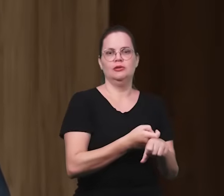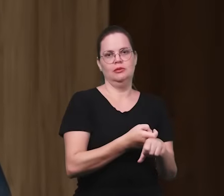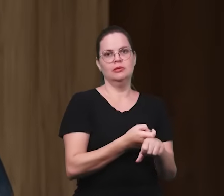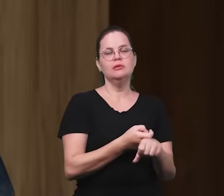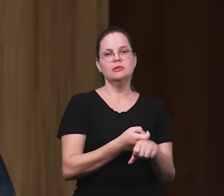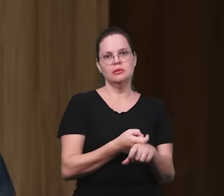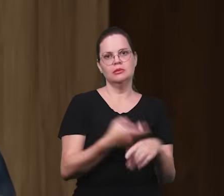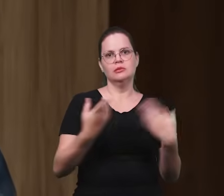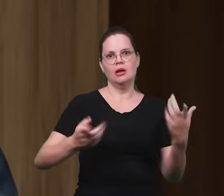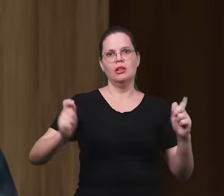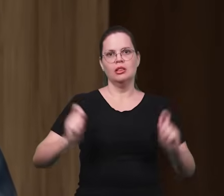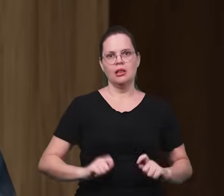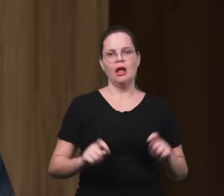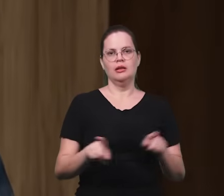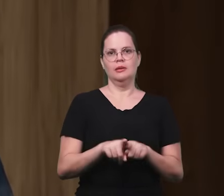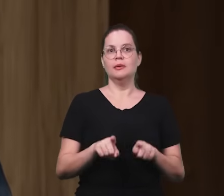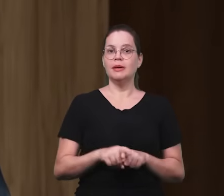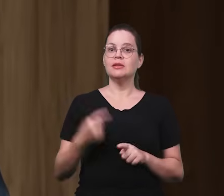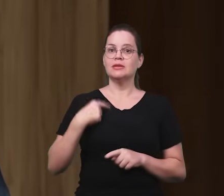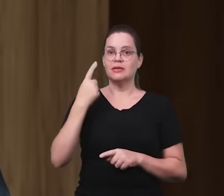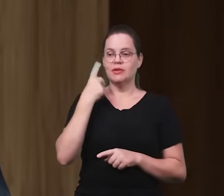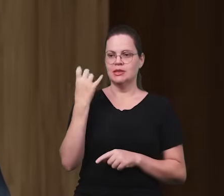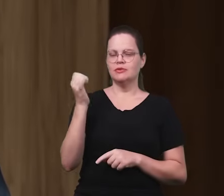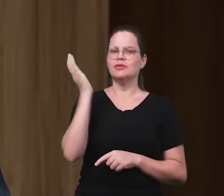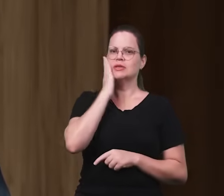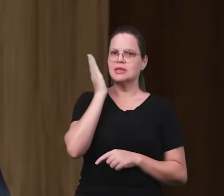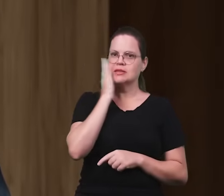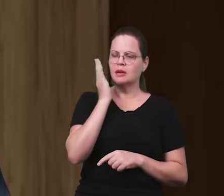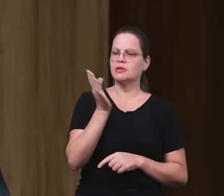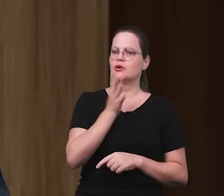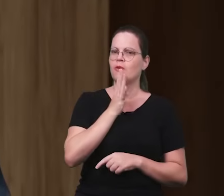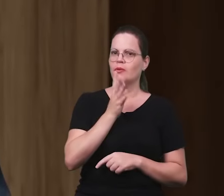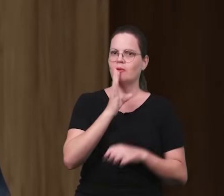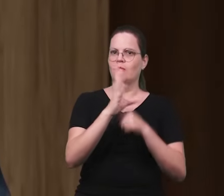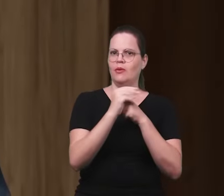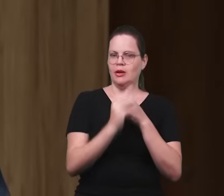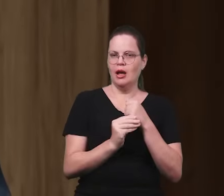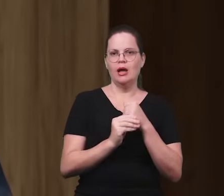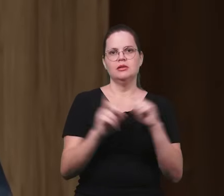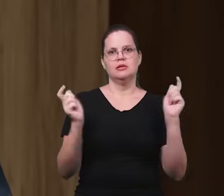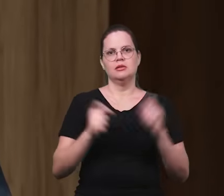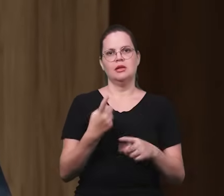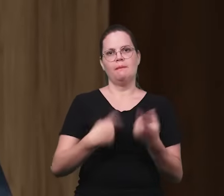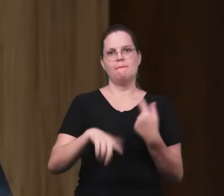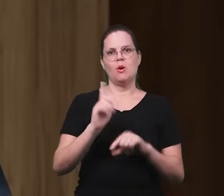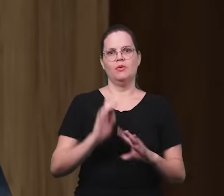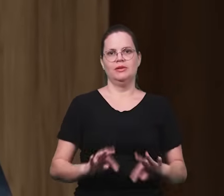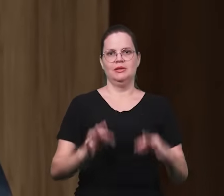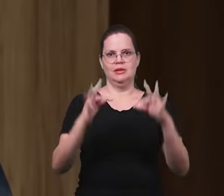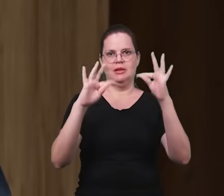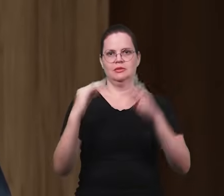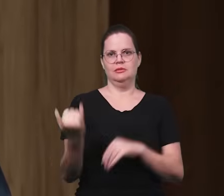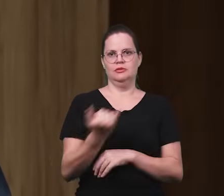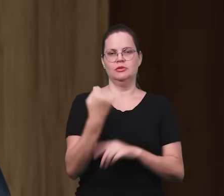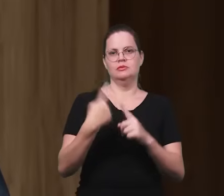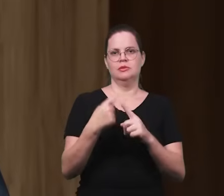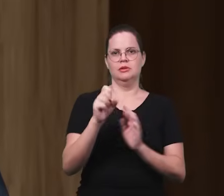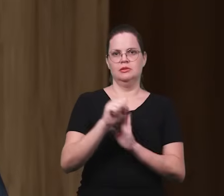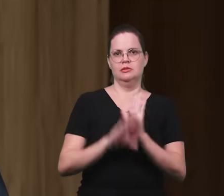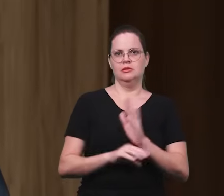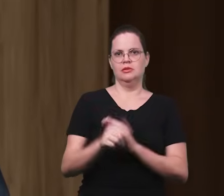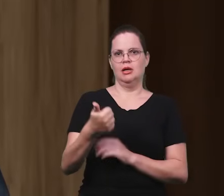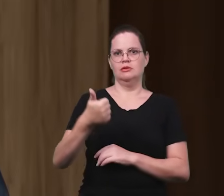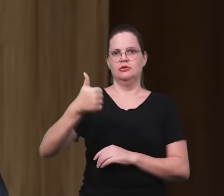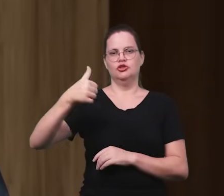também gerou tecnologias importantes. Por exemplo, no século XIX, 18, 19, tem criação de